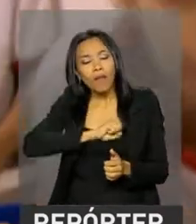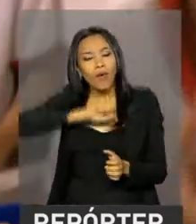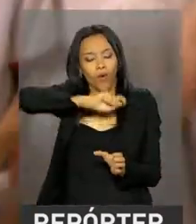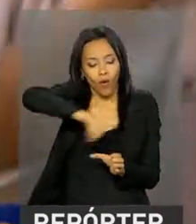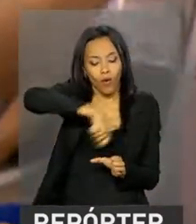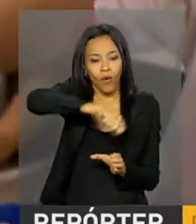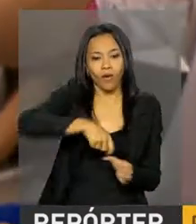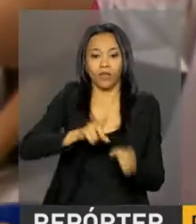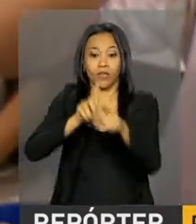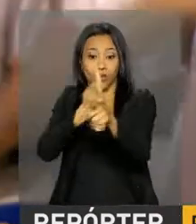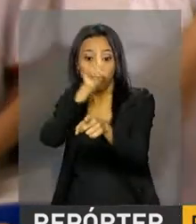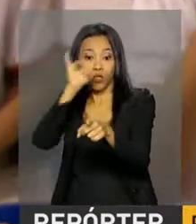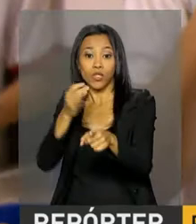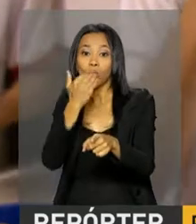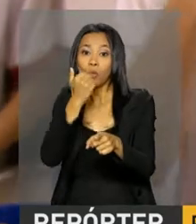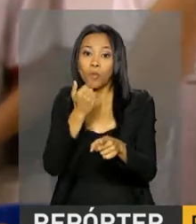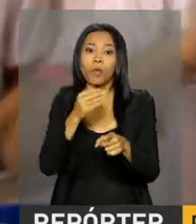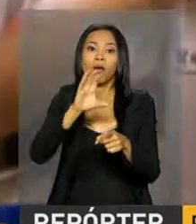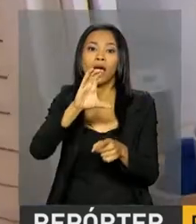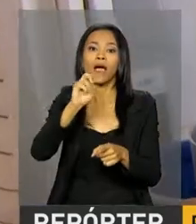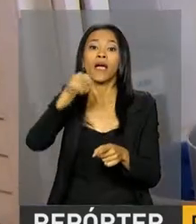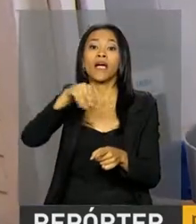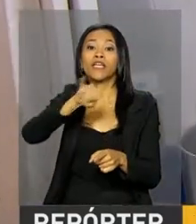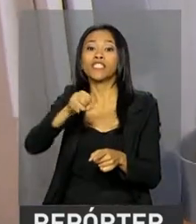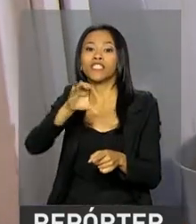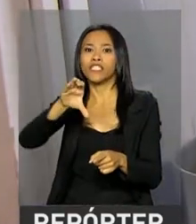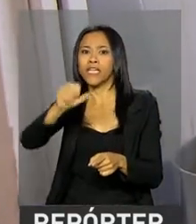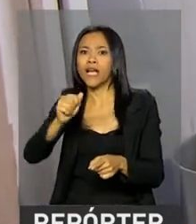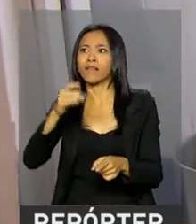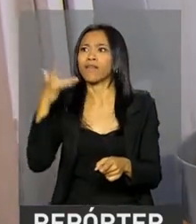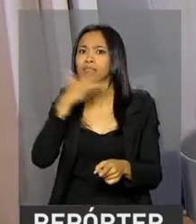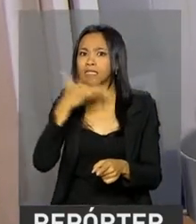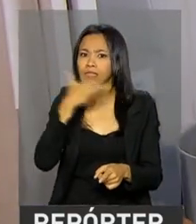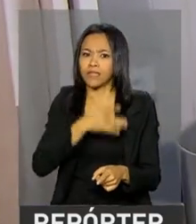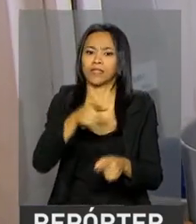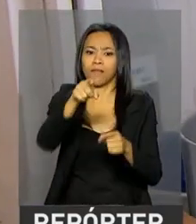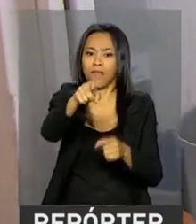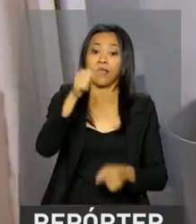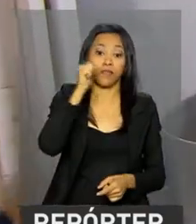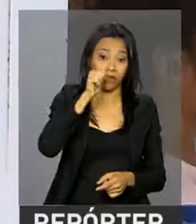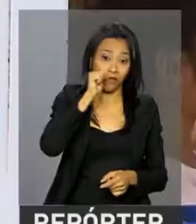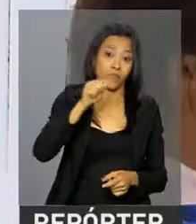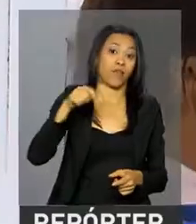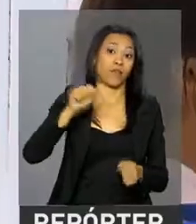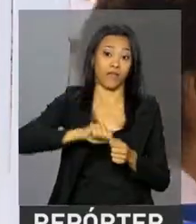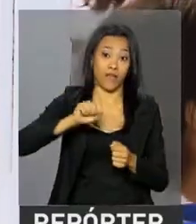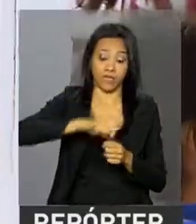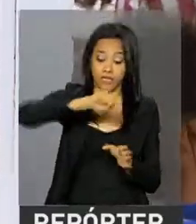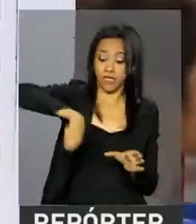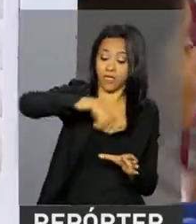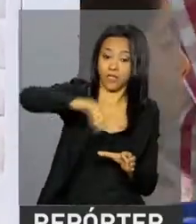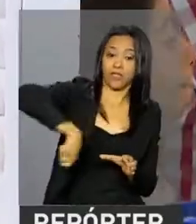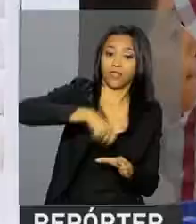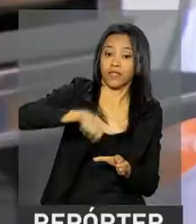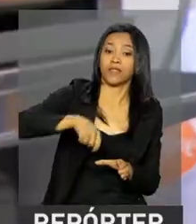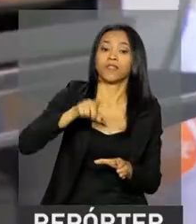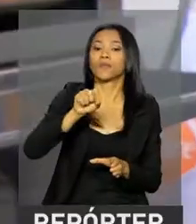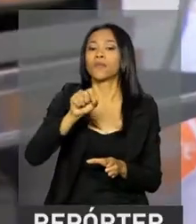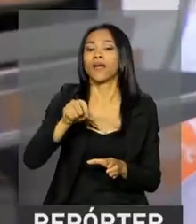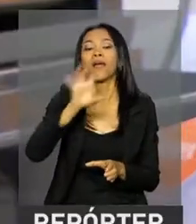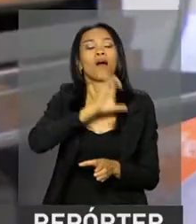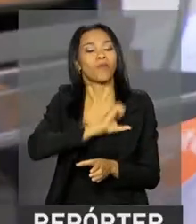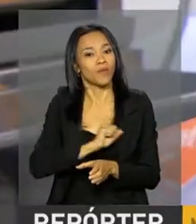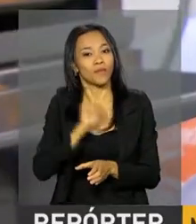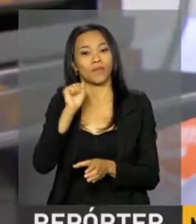Um dia eu comi uma canjica que estava deliciosa. As merendeiras dão a receita para que a refeição caia no gosto dos alunos. É